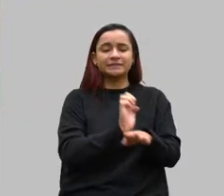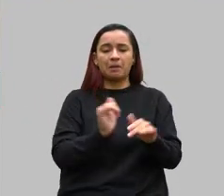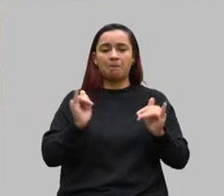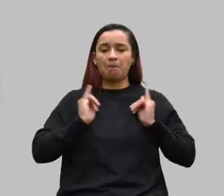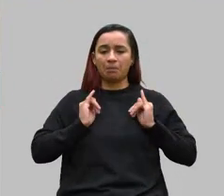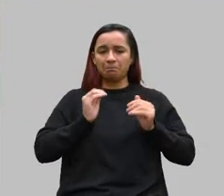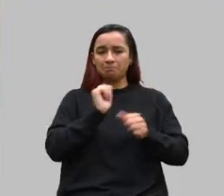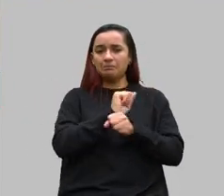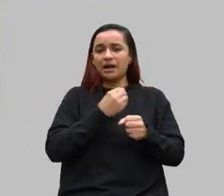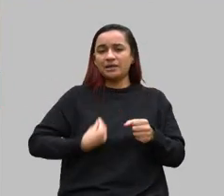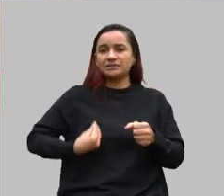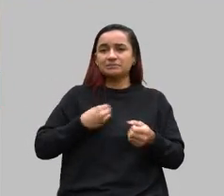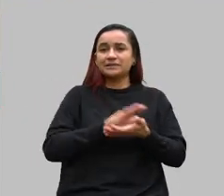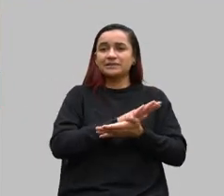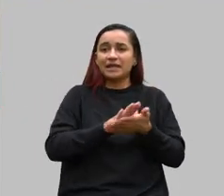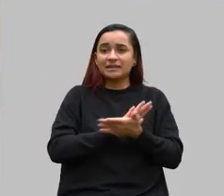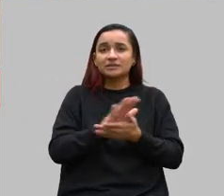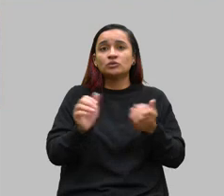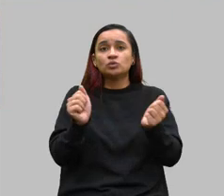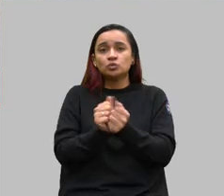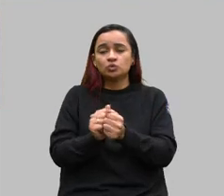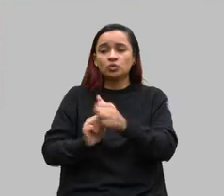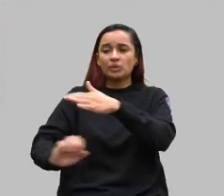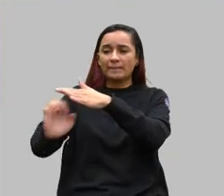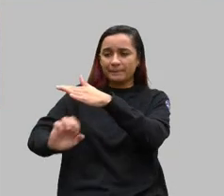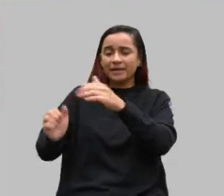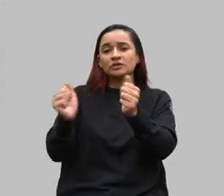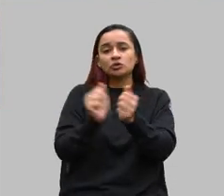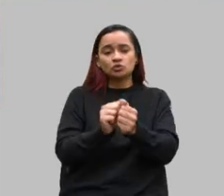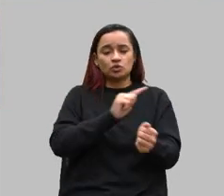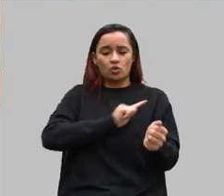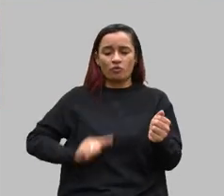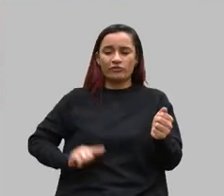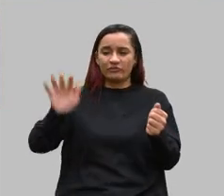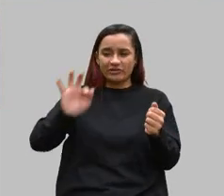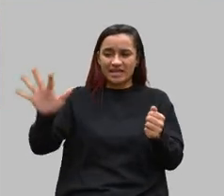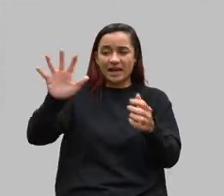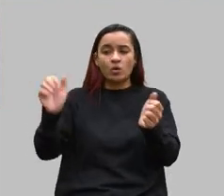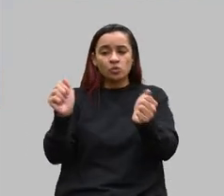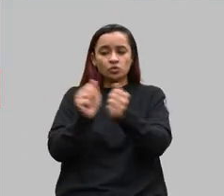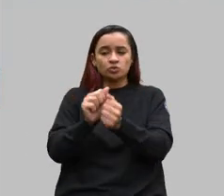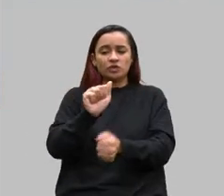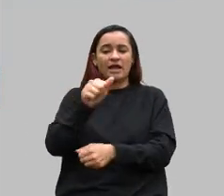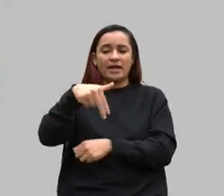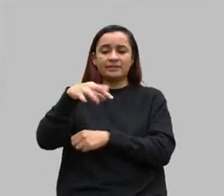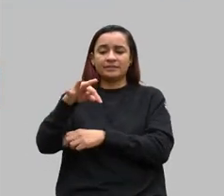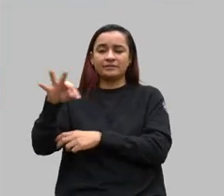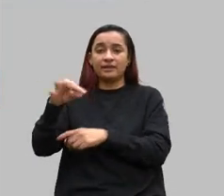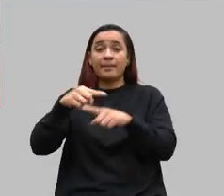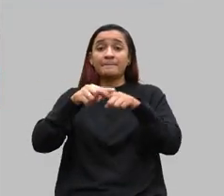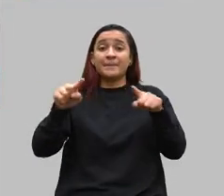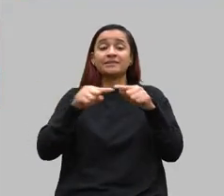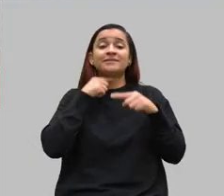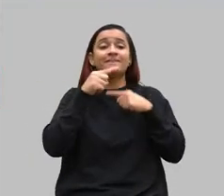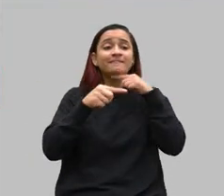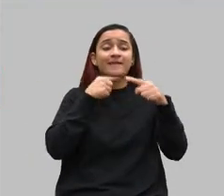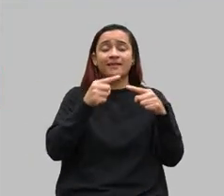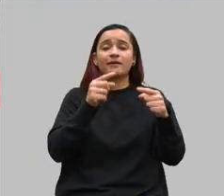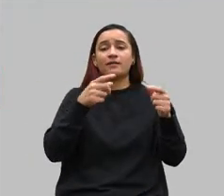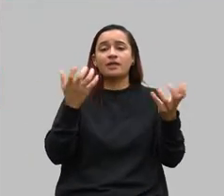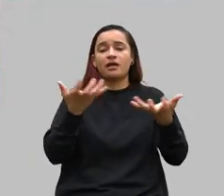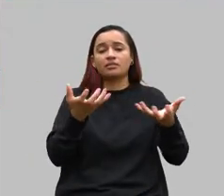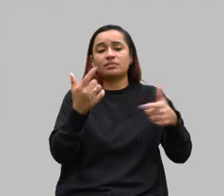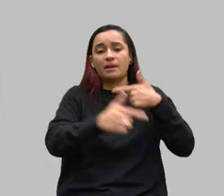concessionárias com o governo federal com a ntt sem ter alguém trabalhando como um Maestro dessa discussão e alguém que